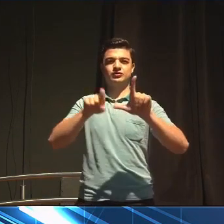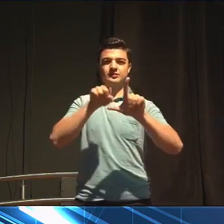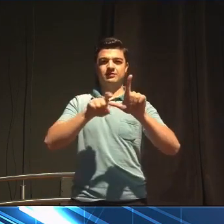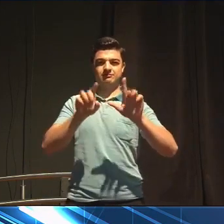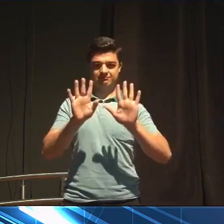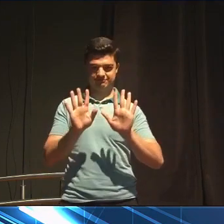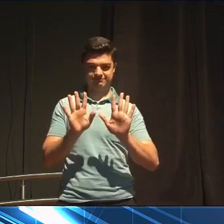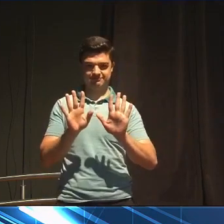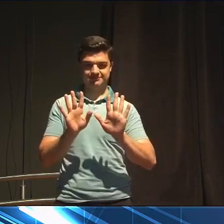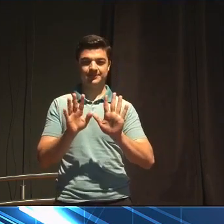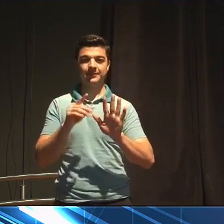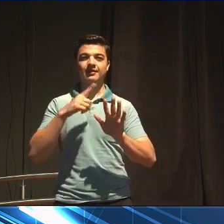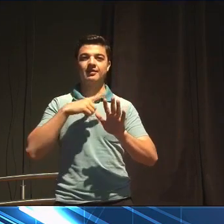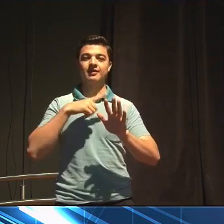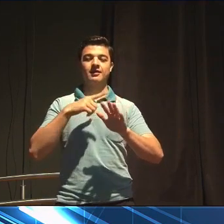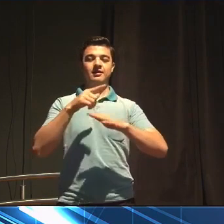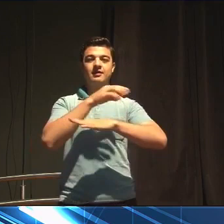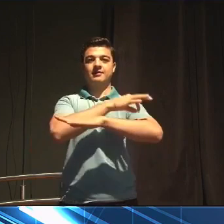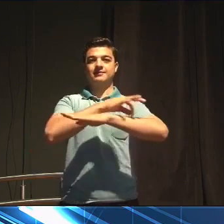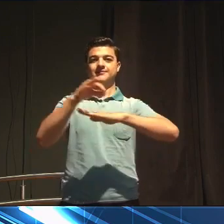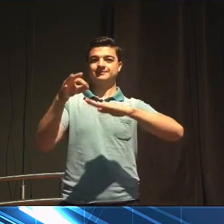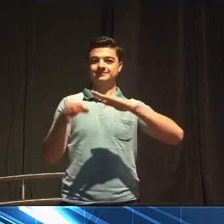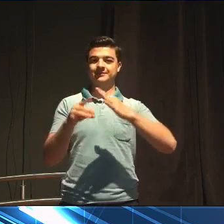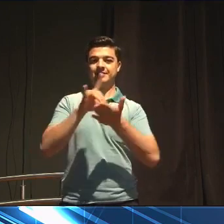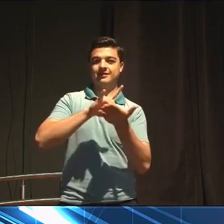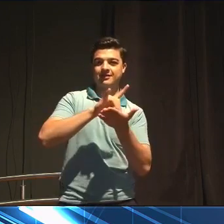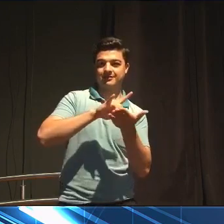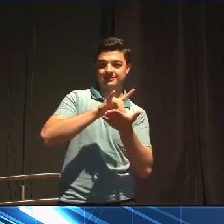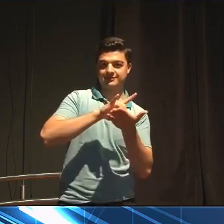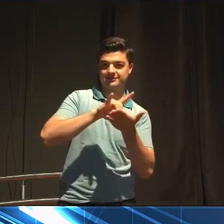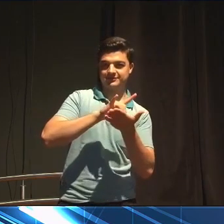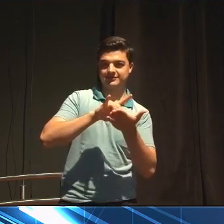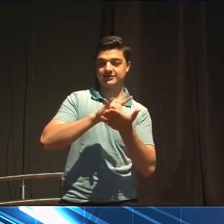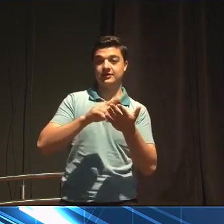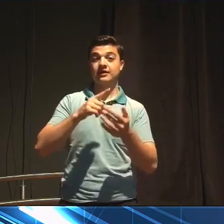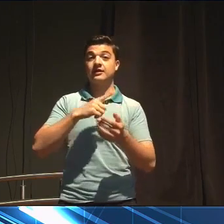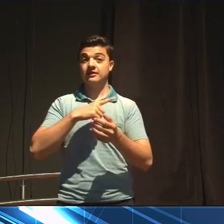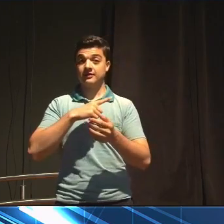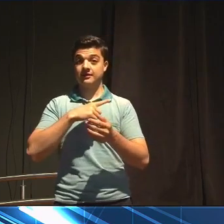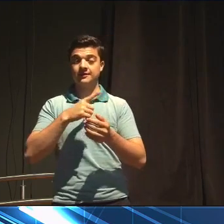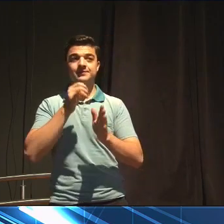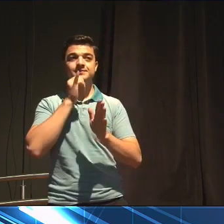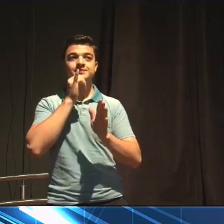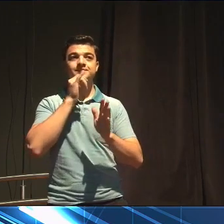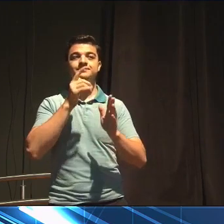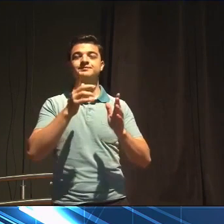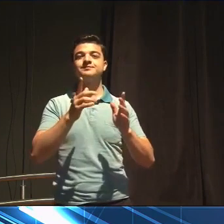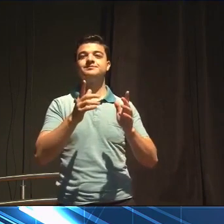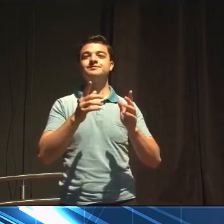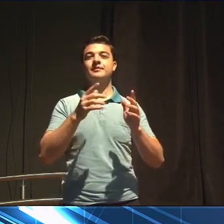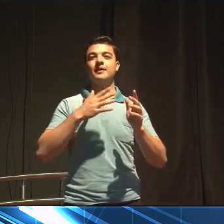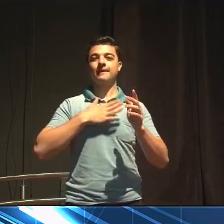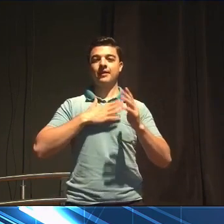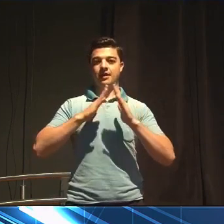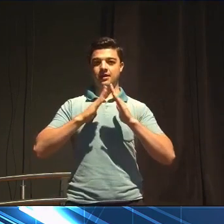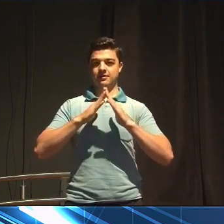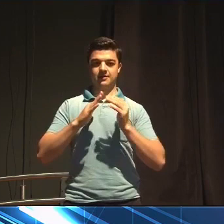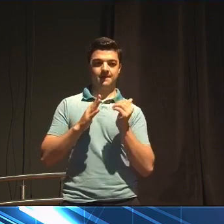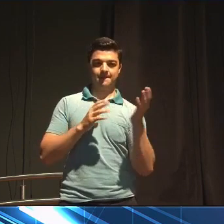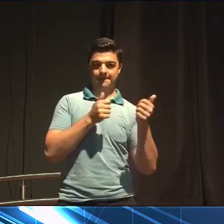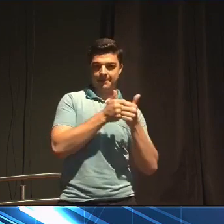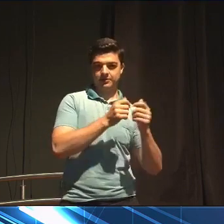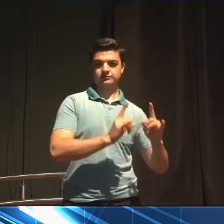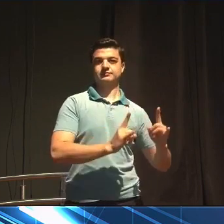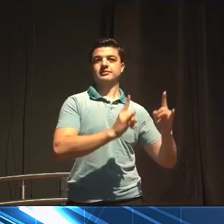categoria importante na arquitetura para design e para layout, tem um prédio que estão vendendo perto da minha casa agora, um condomínio, que